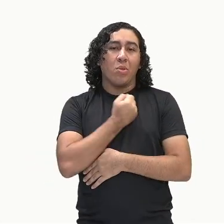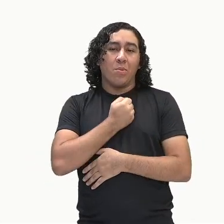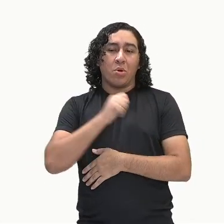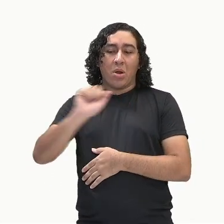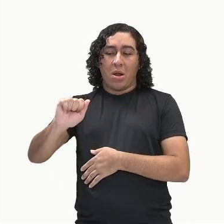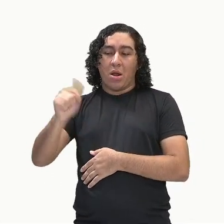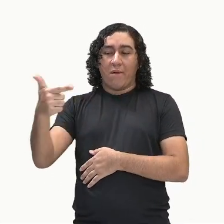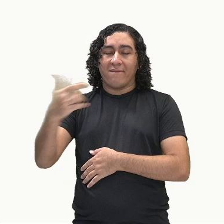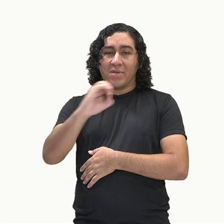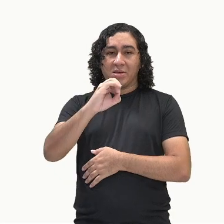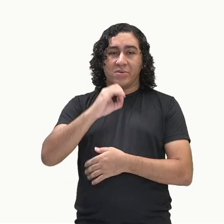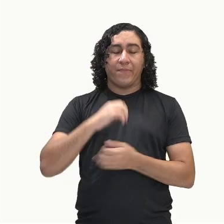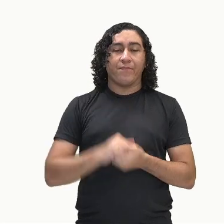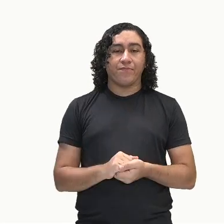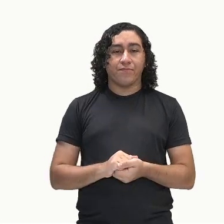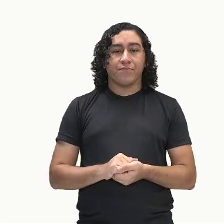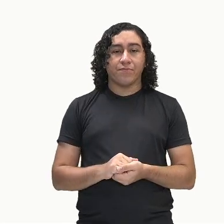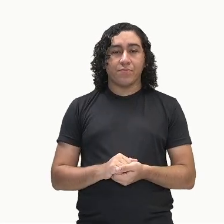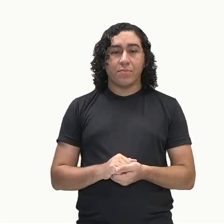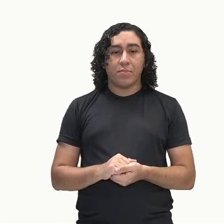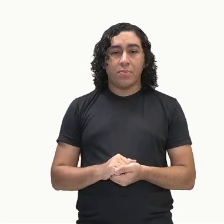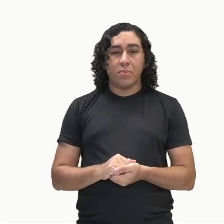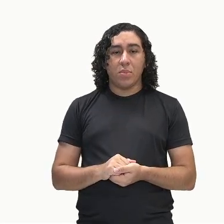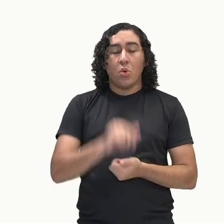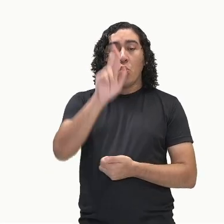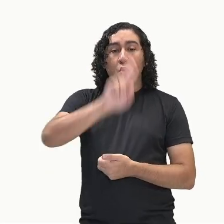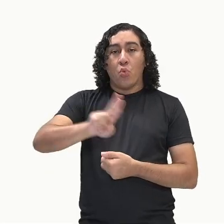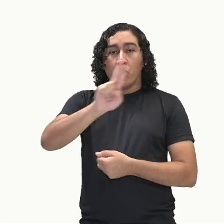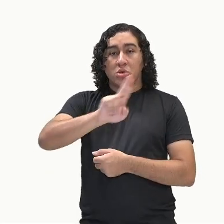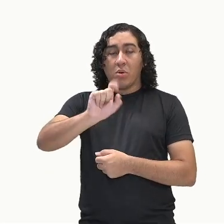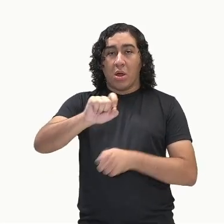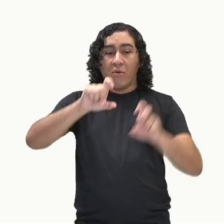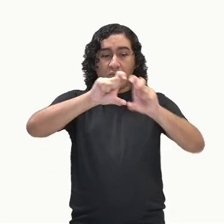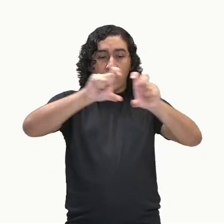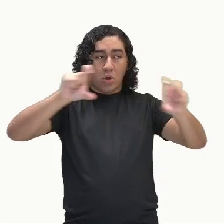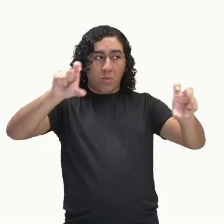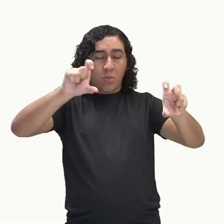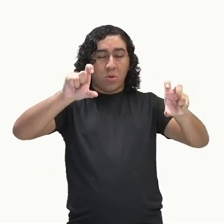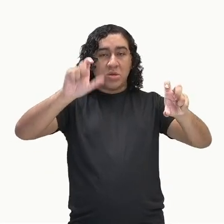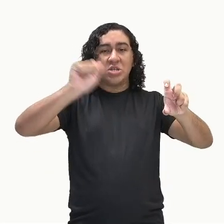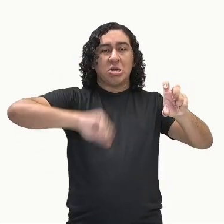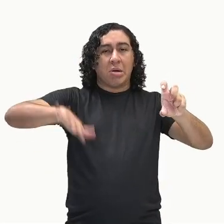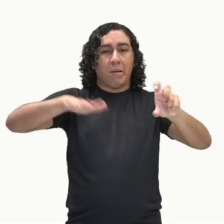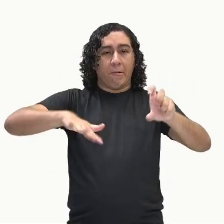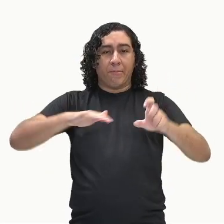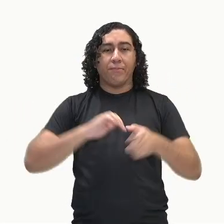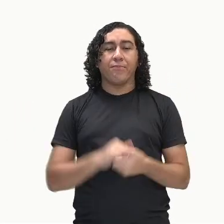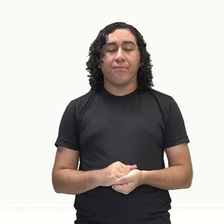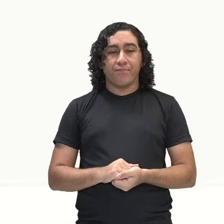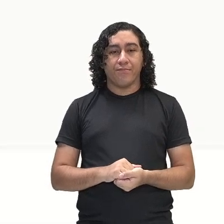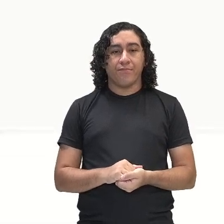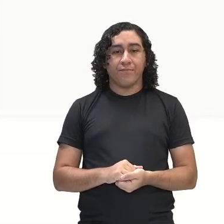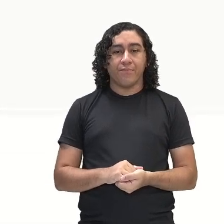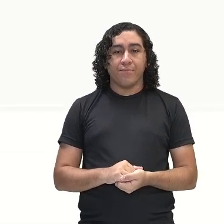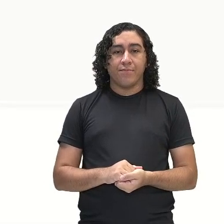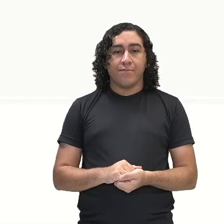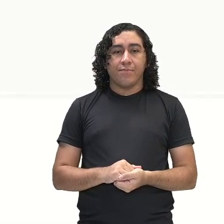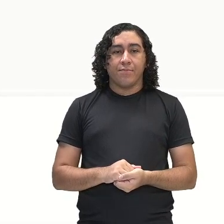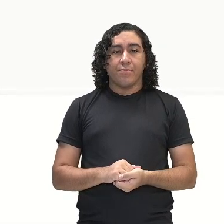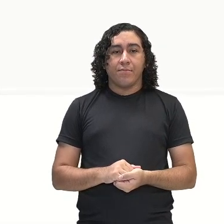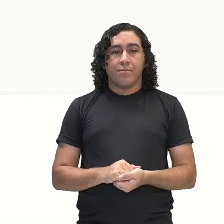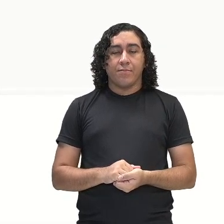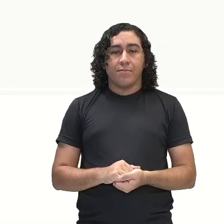A20, né? Vamos usar a fórmula do termo geral. Deixa eu subir um pouquinho aqui.